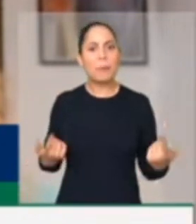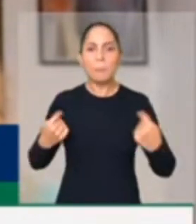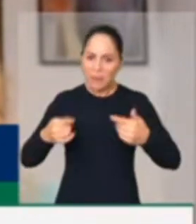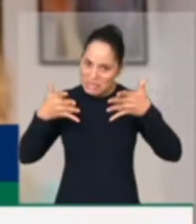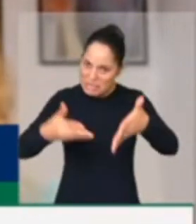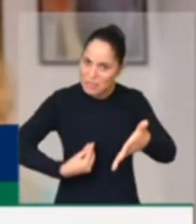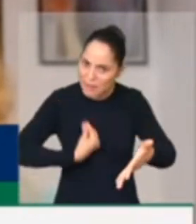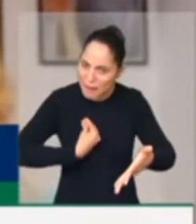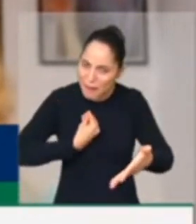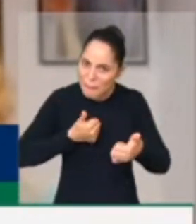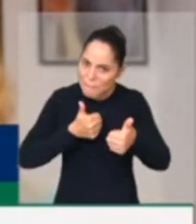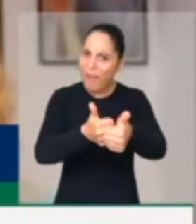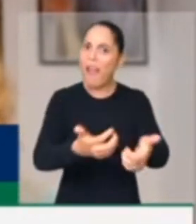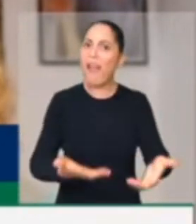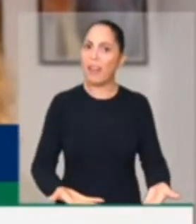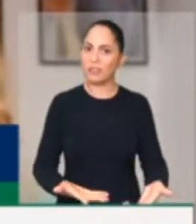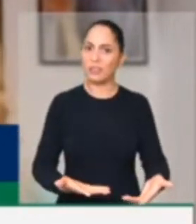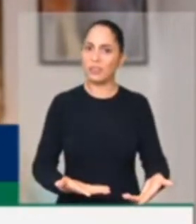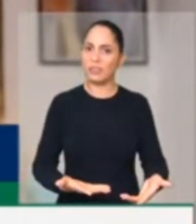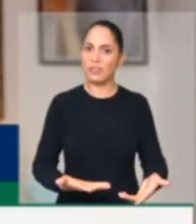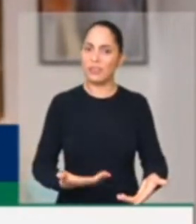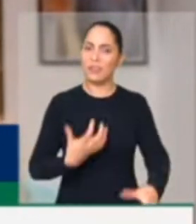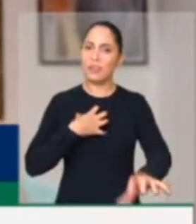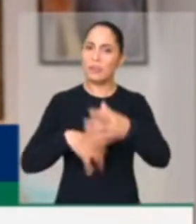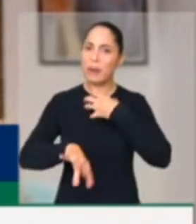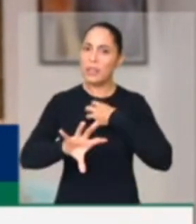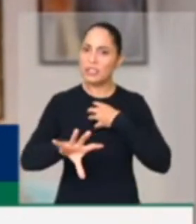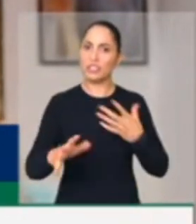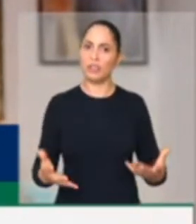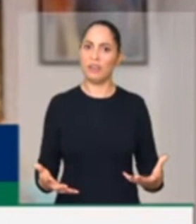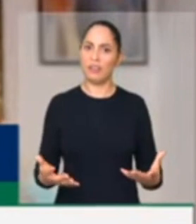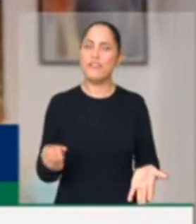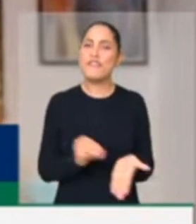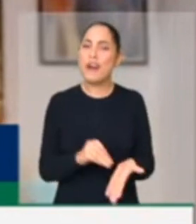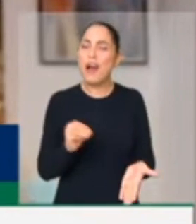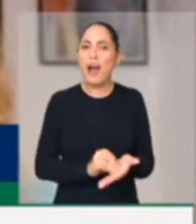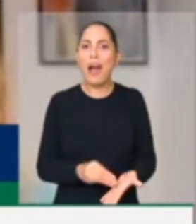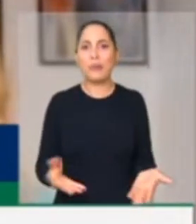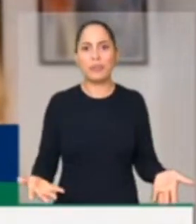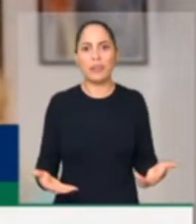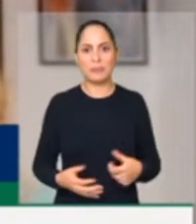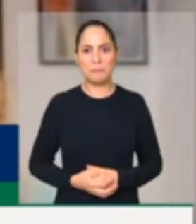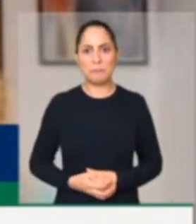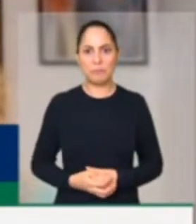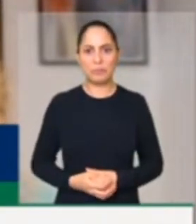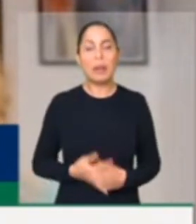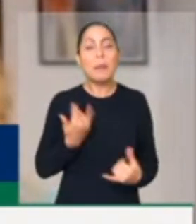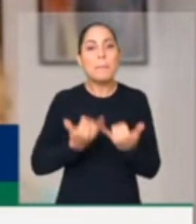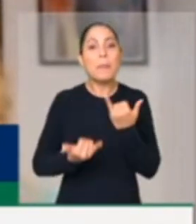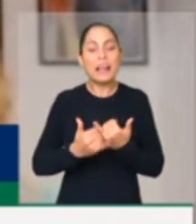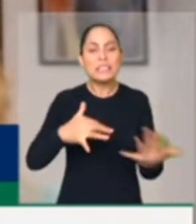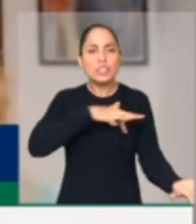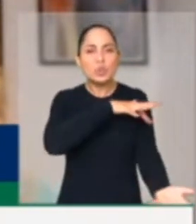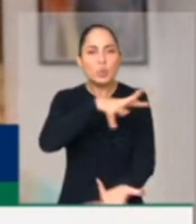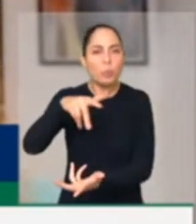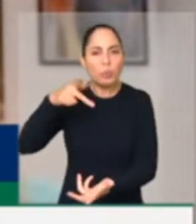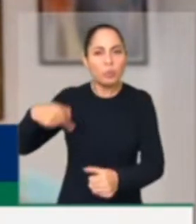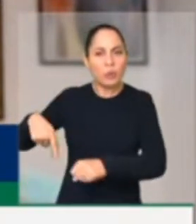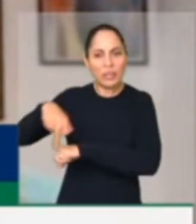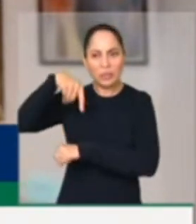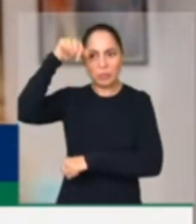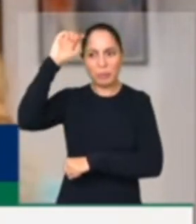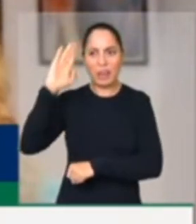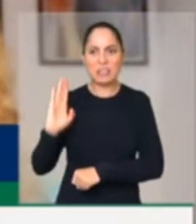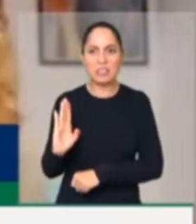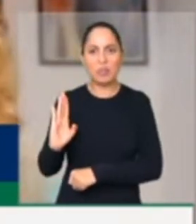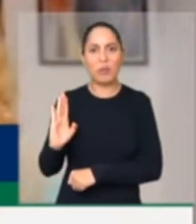de empatia. Nós estamos, de fato, senhor presidente, ficando isolados do mundo, suspensão de voos agora,